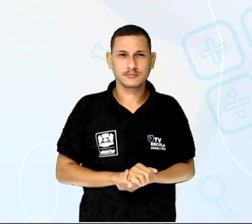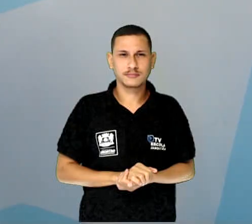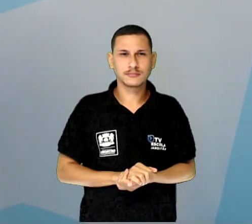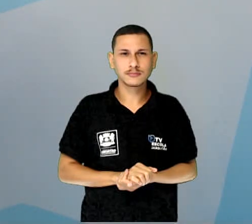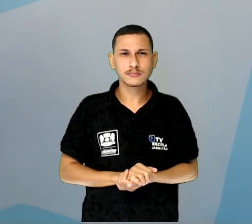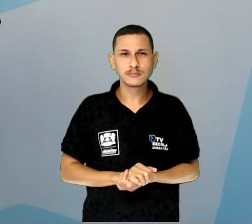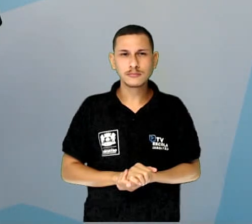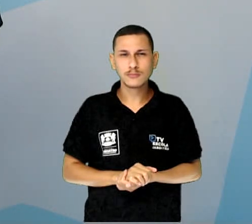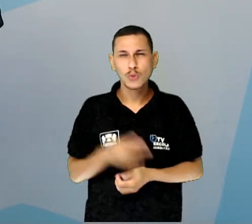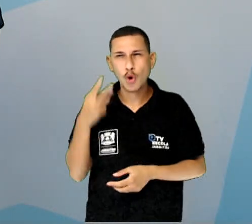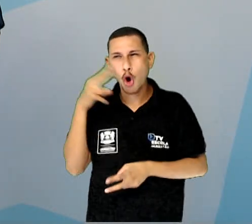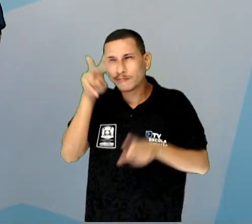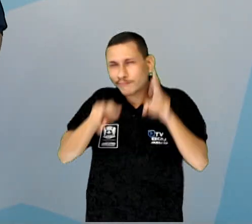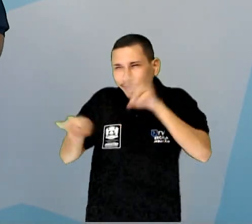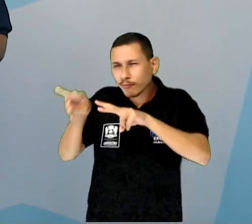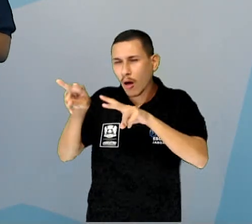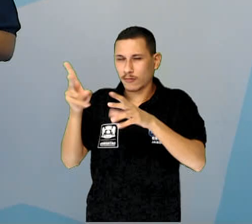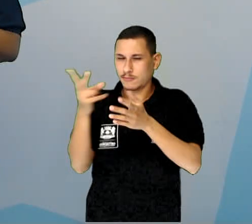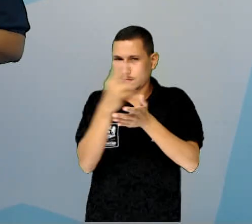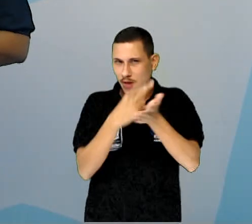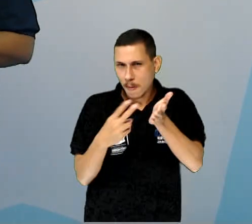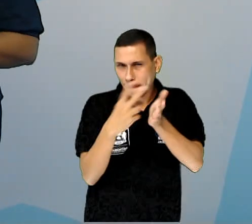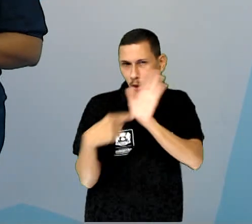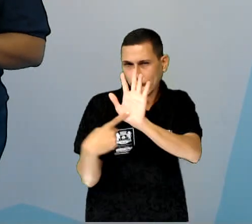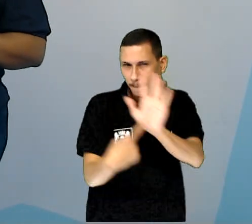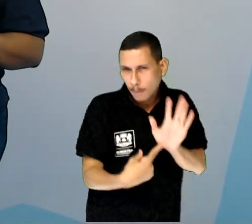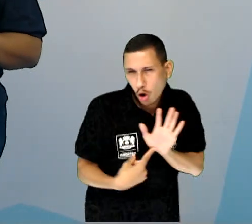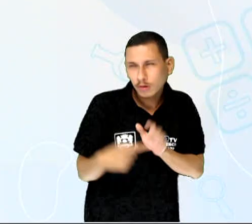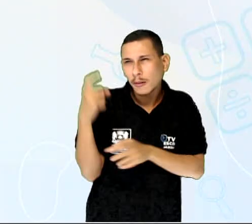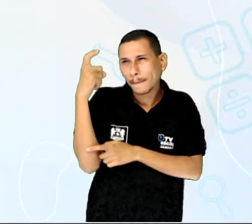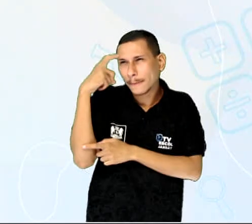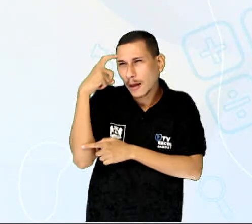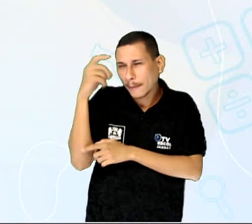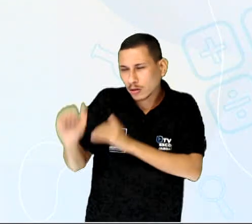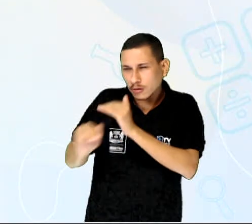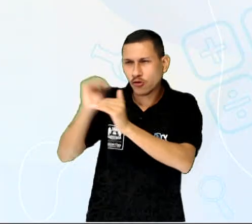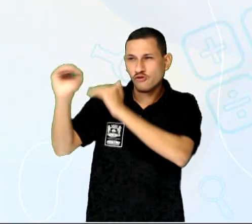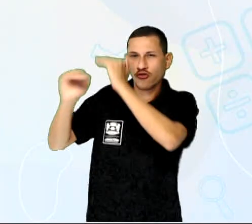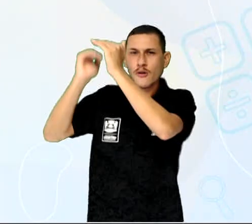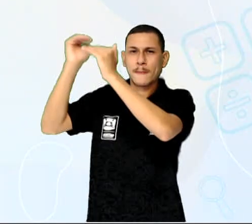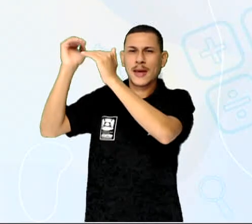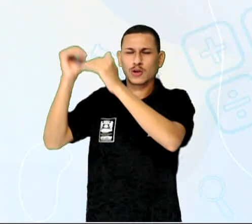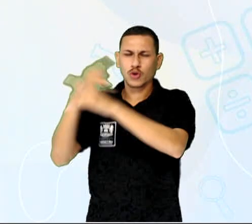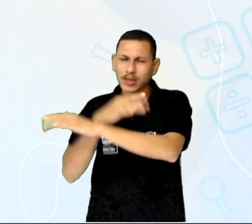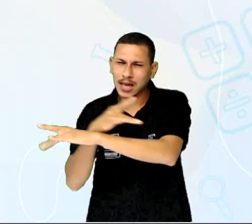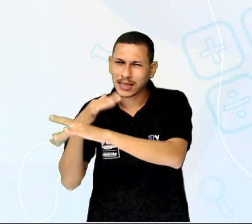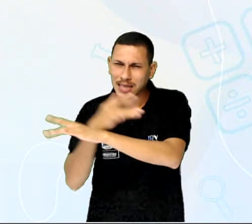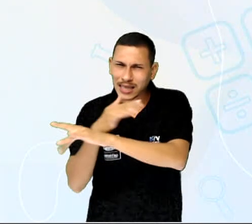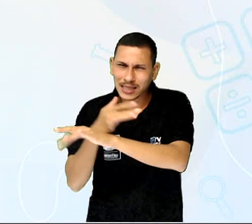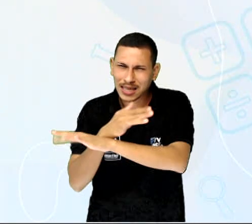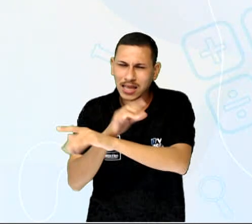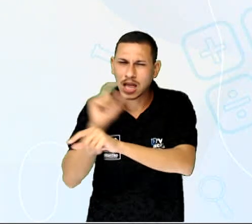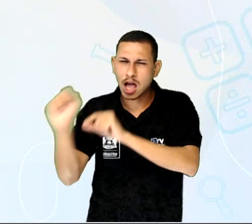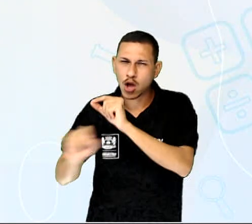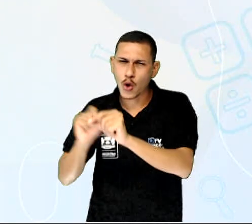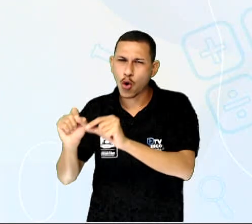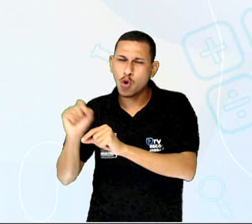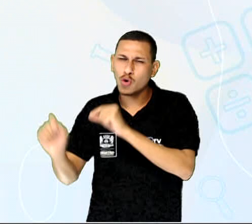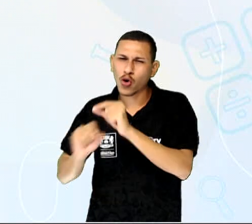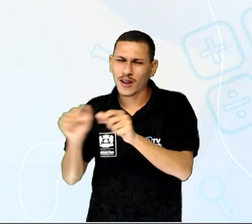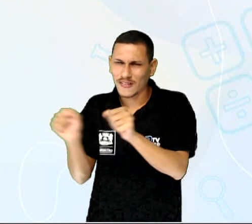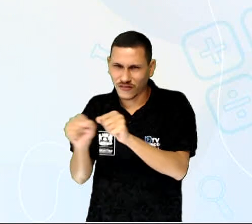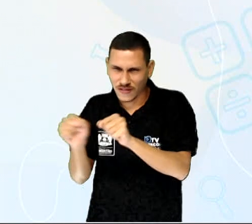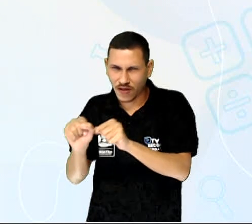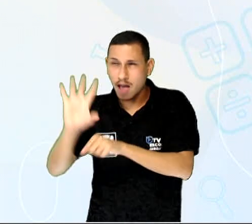Vamos observar um pouco essa imagem que traz uma reflexão sobre o desenvolvimento urbano e os seus impactos no meio natural.